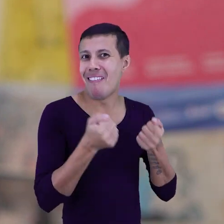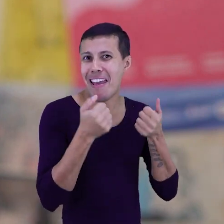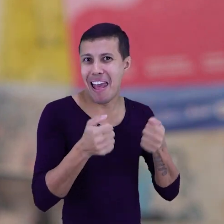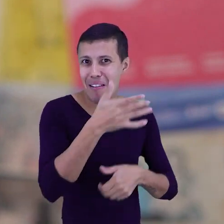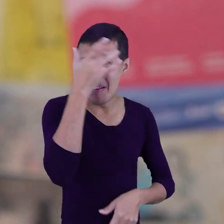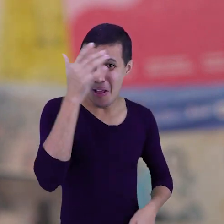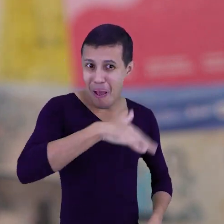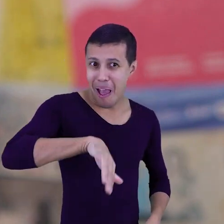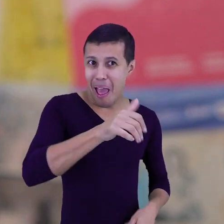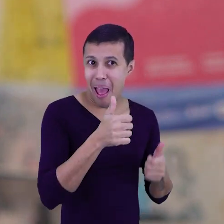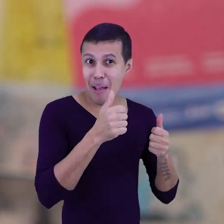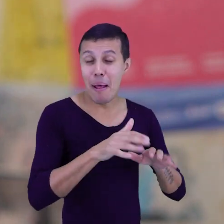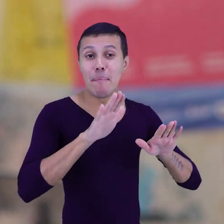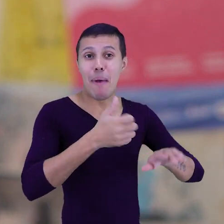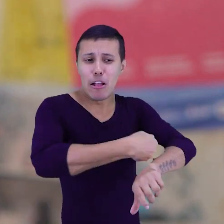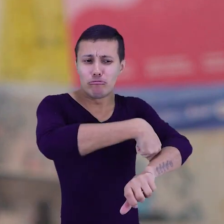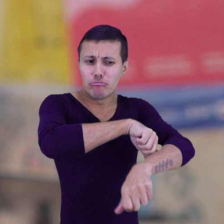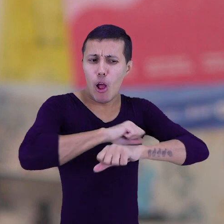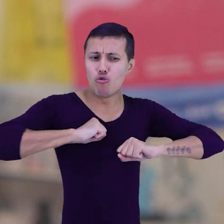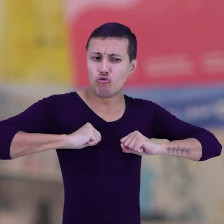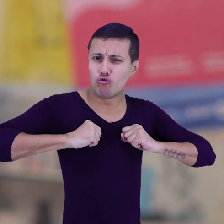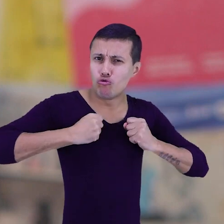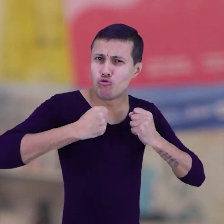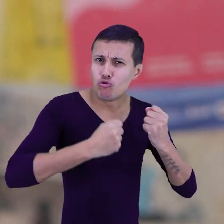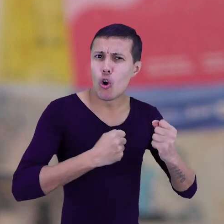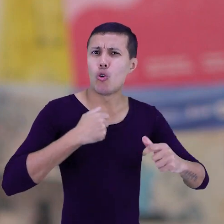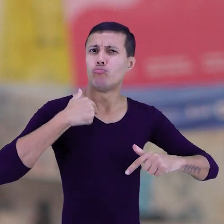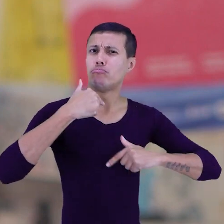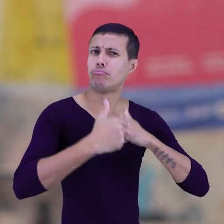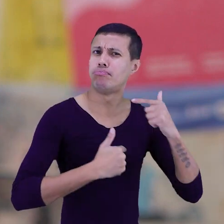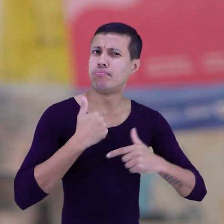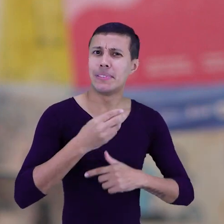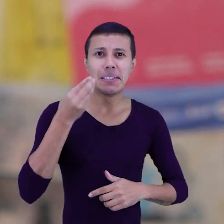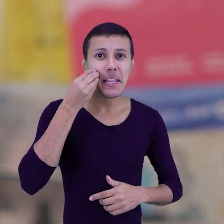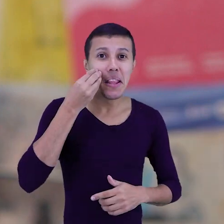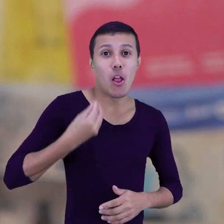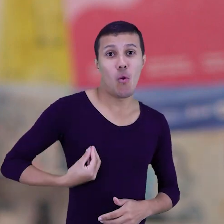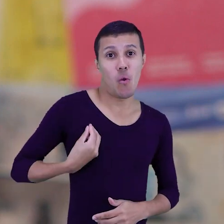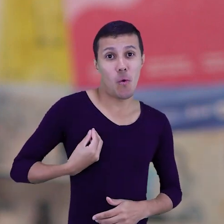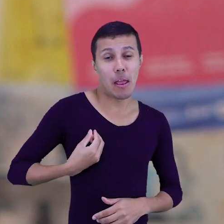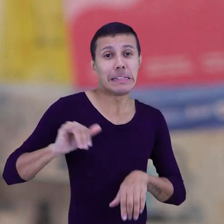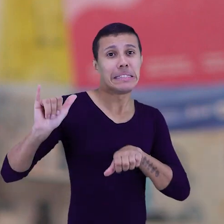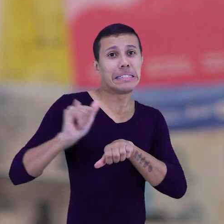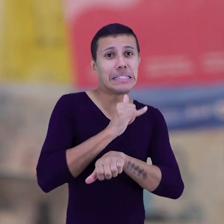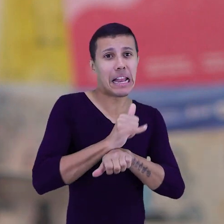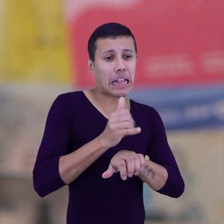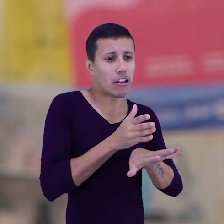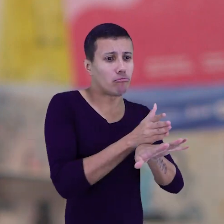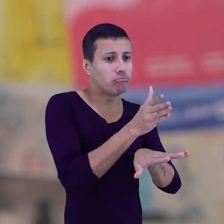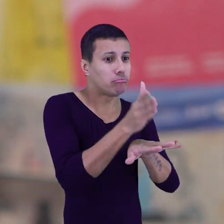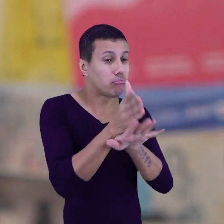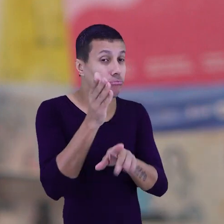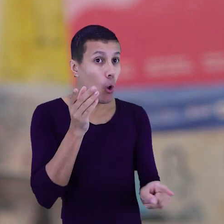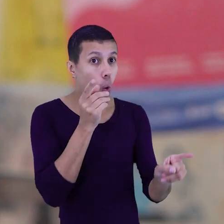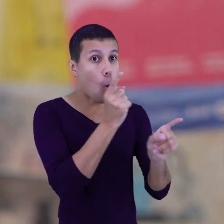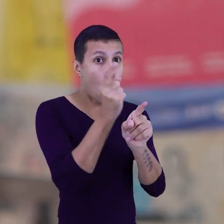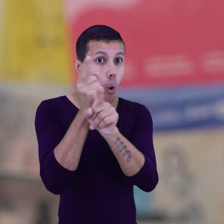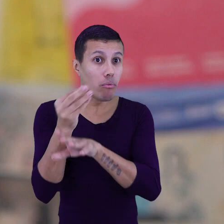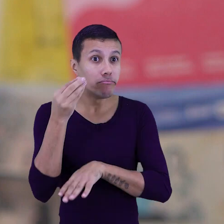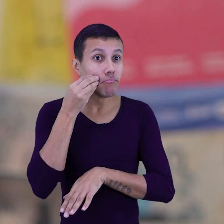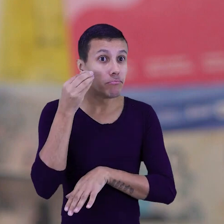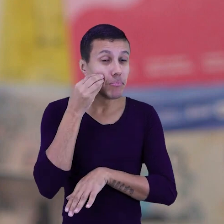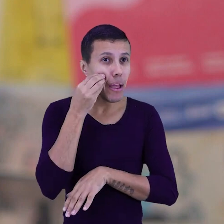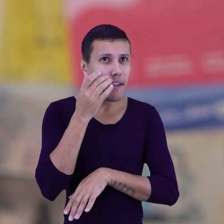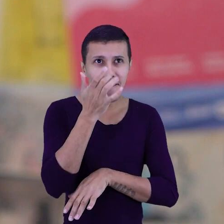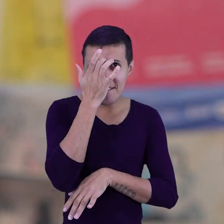ferrado, como tá todo mundo lutando para sobreviver, descobrindo caminhos, essa troca, ela se